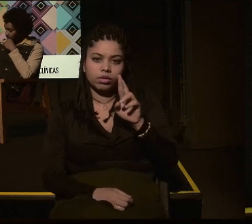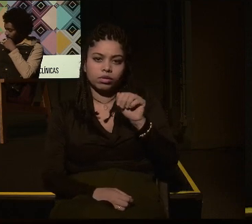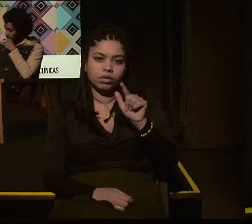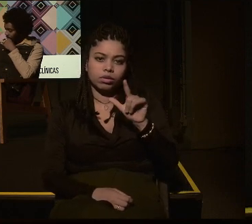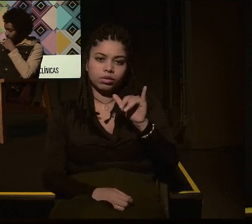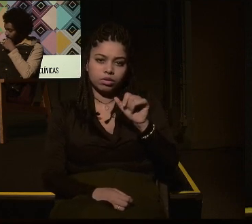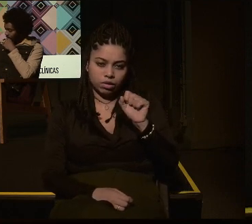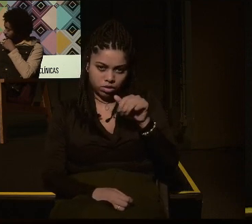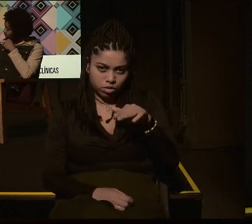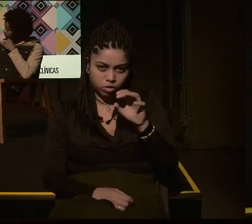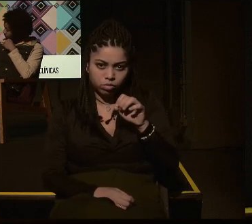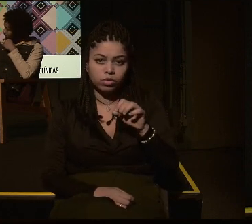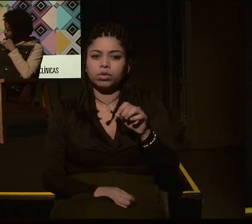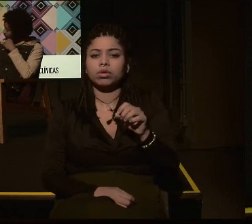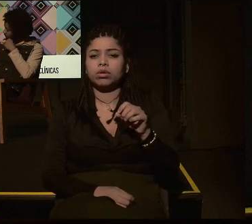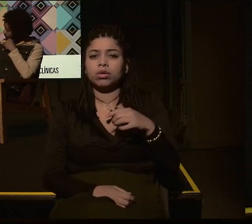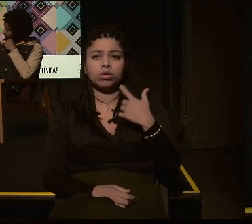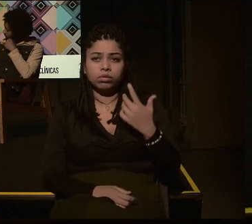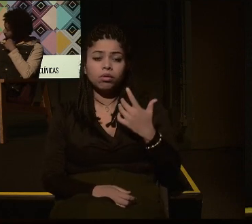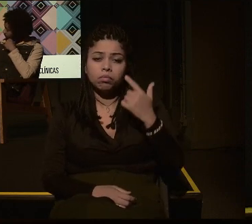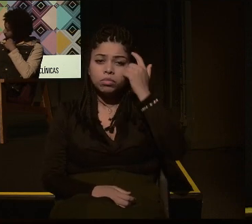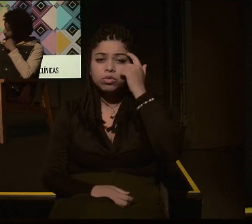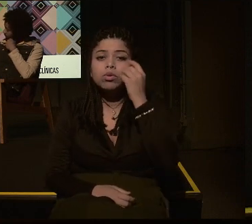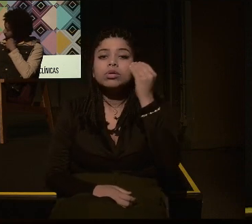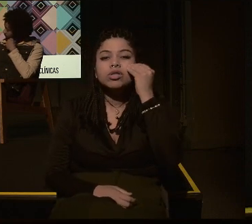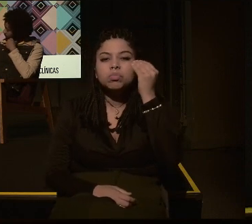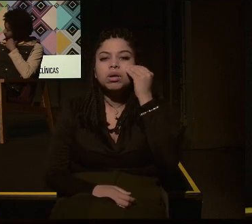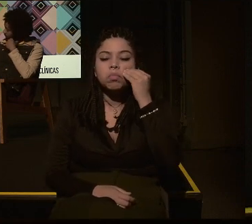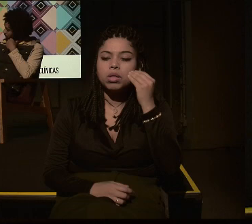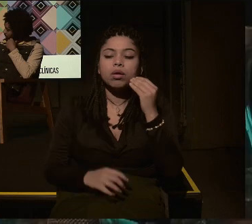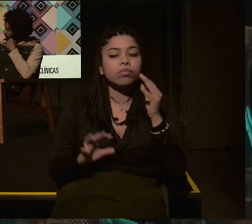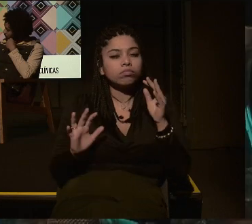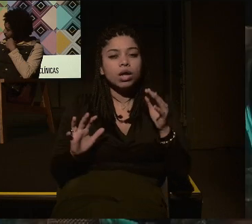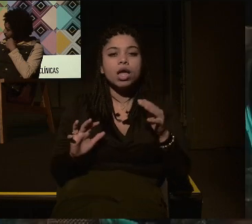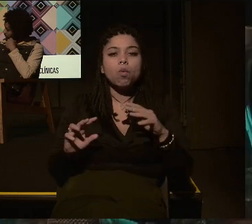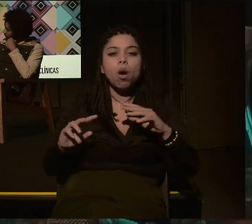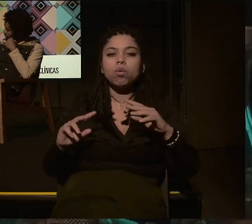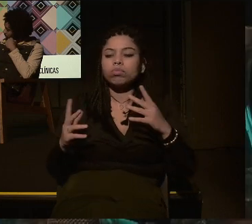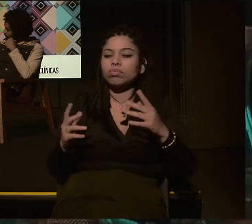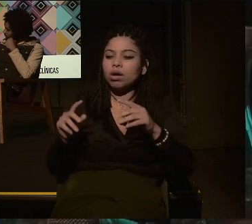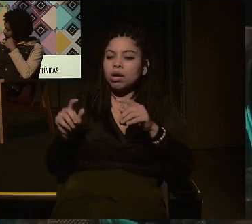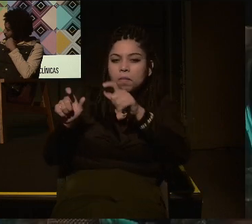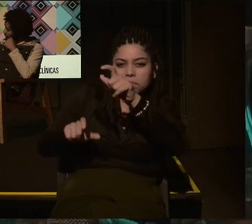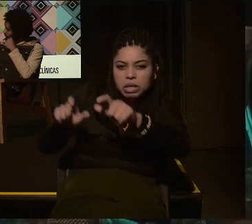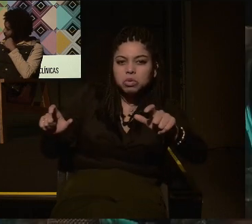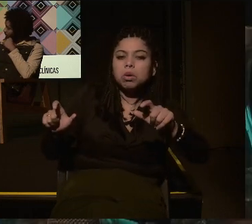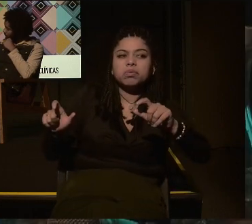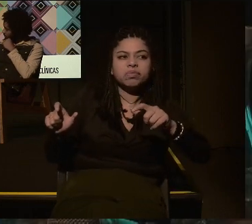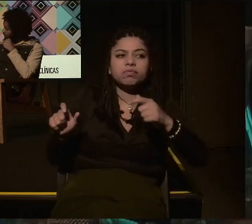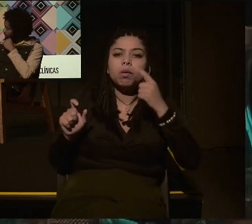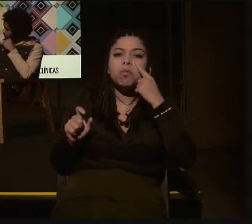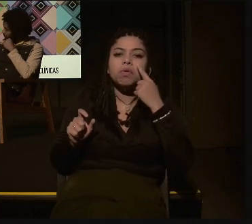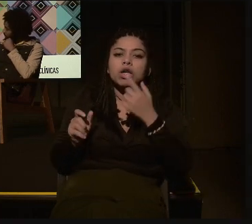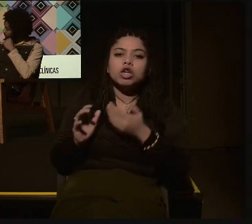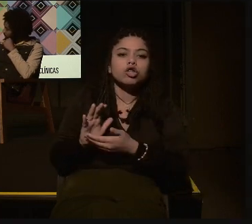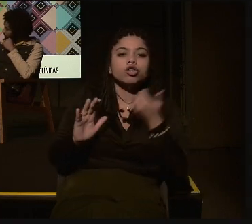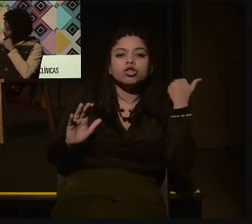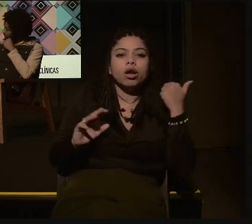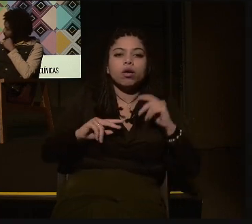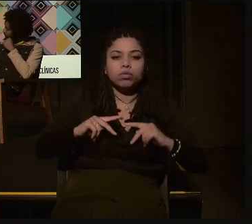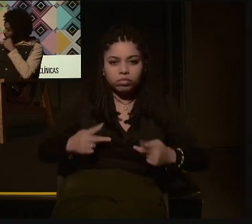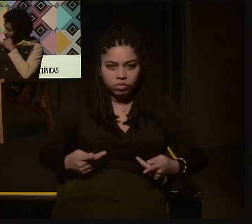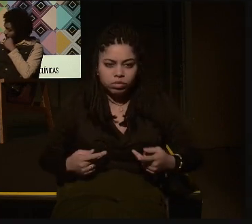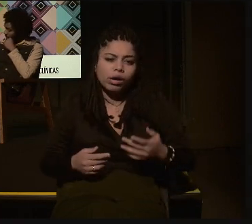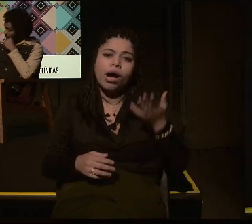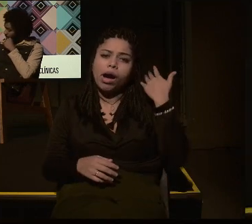iriam experimentar determinada desumanização que até então apenas negros e indígenas